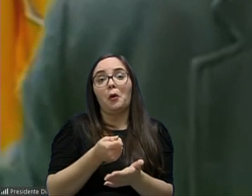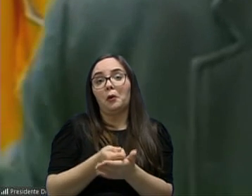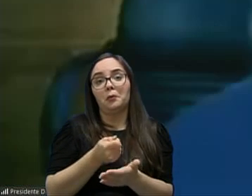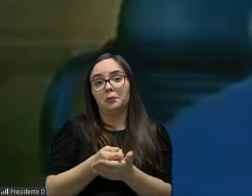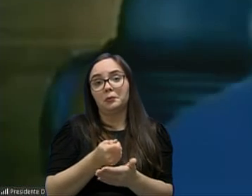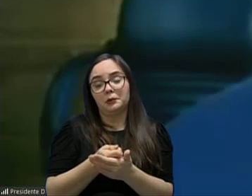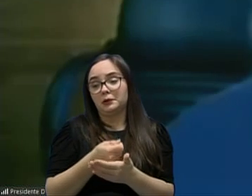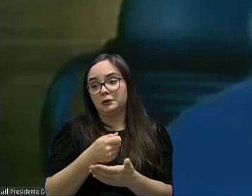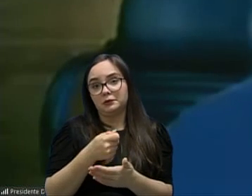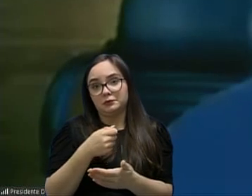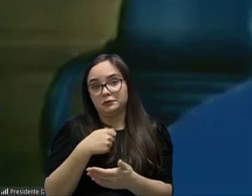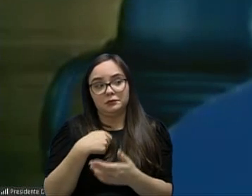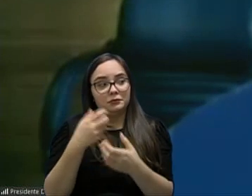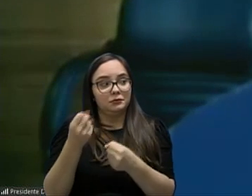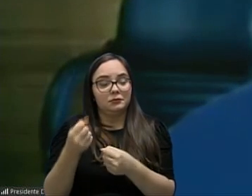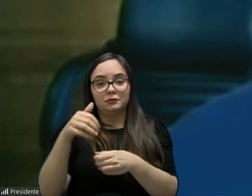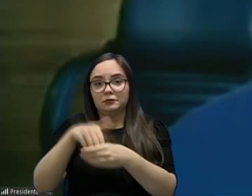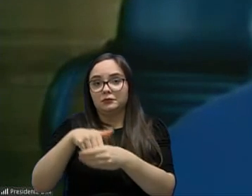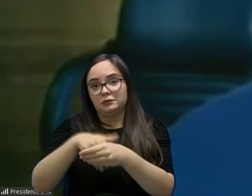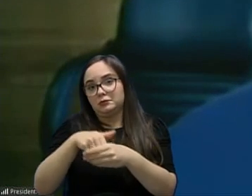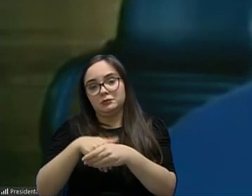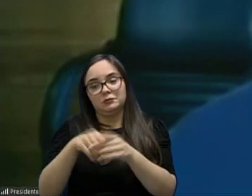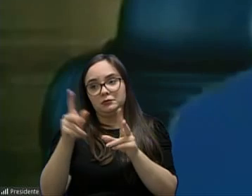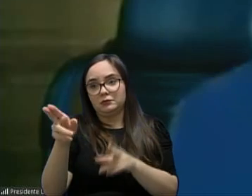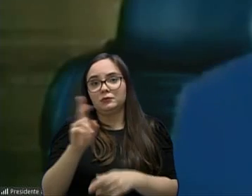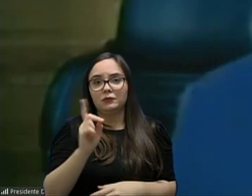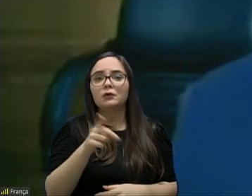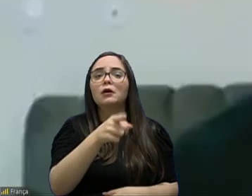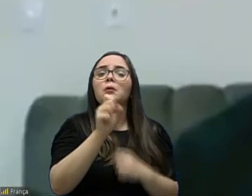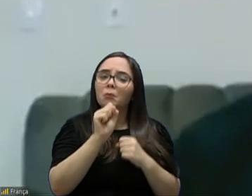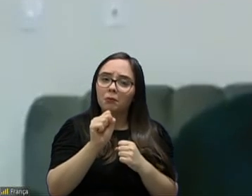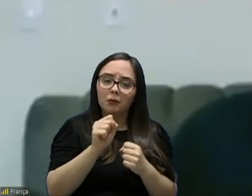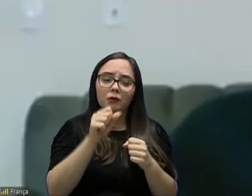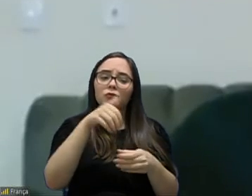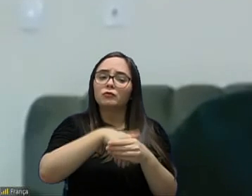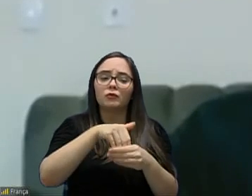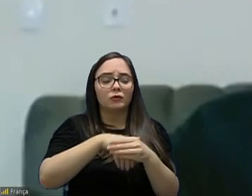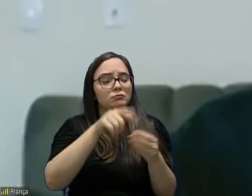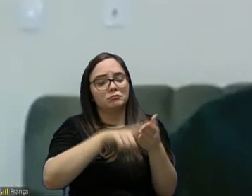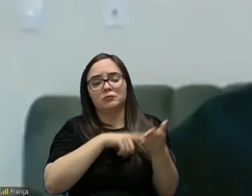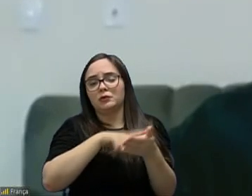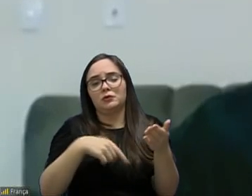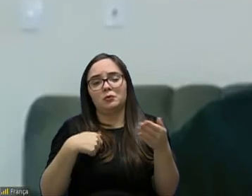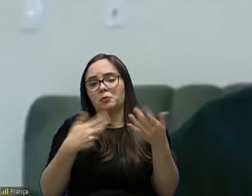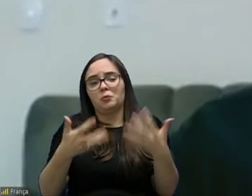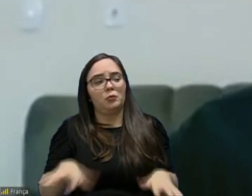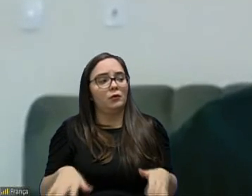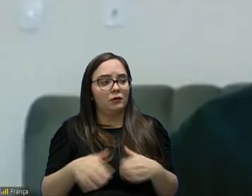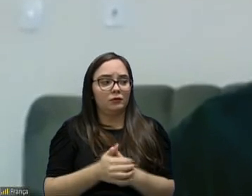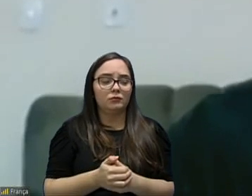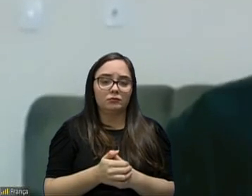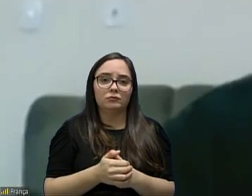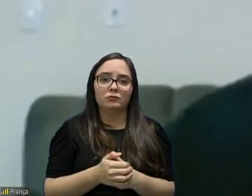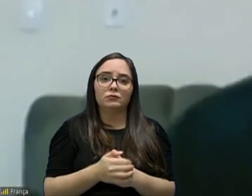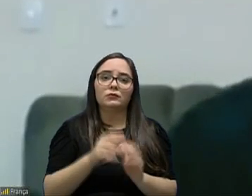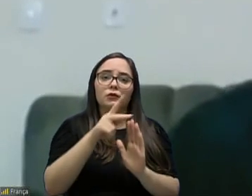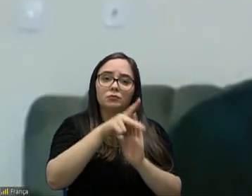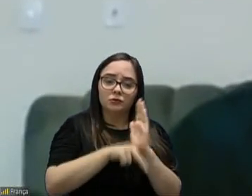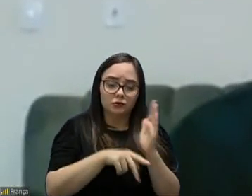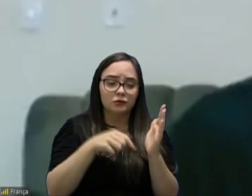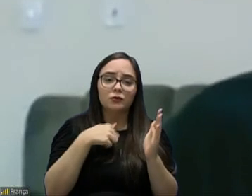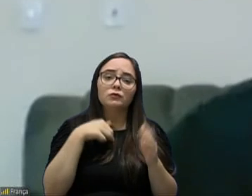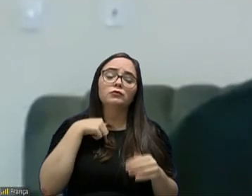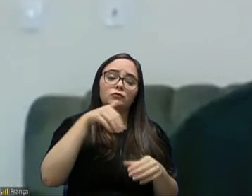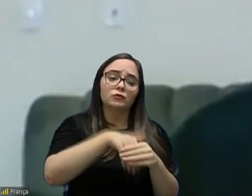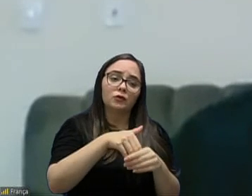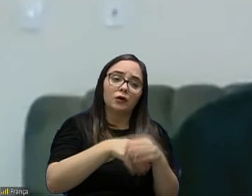Não, Martinez, a gente pode votar e rejeitar. Martinez, isso que eu ia propor. Vem o projeto e a gente rejeita o projeto.